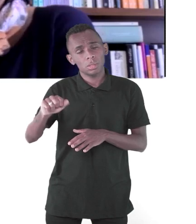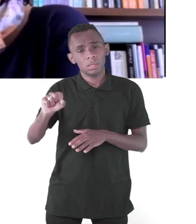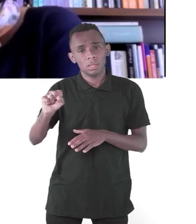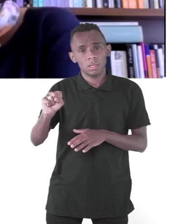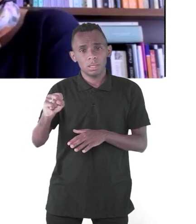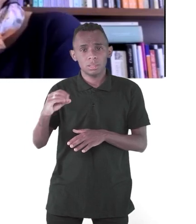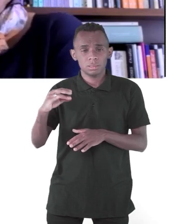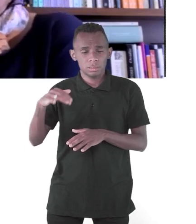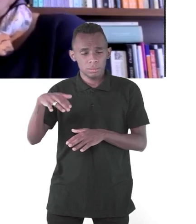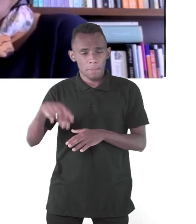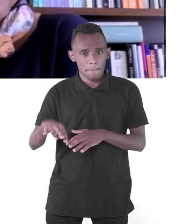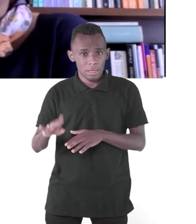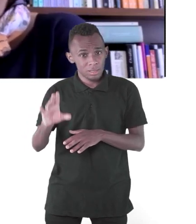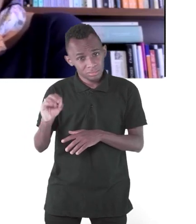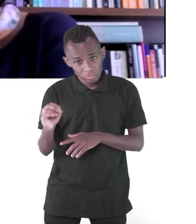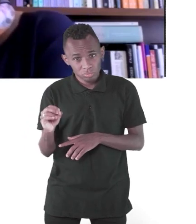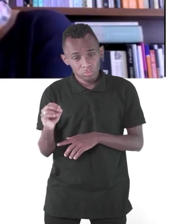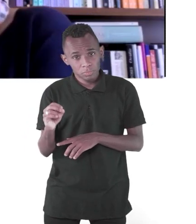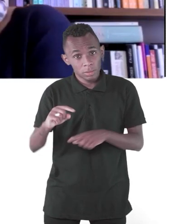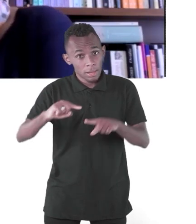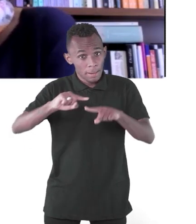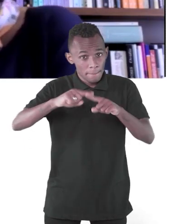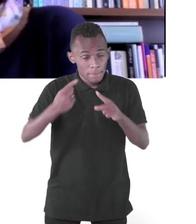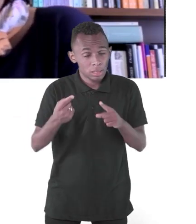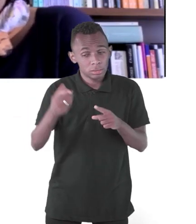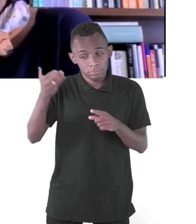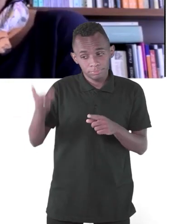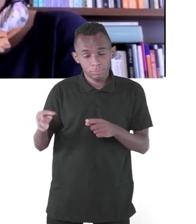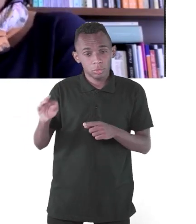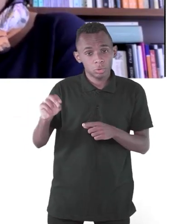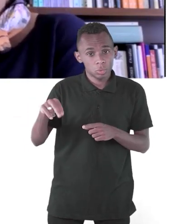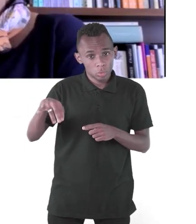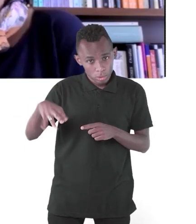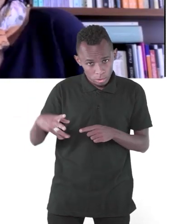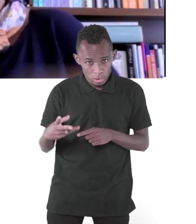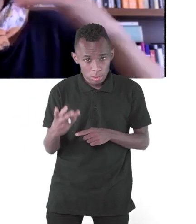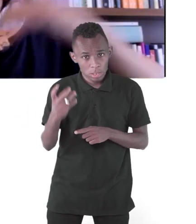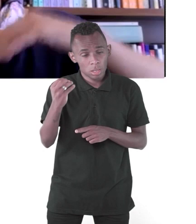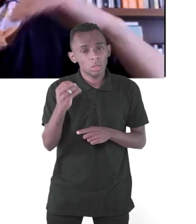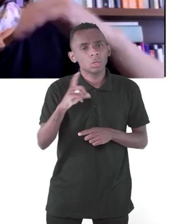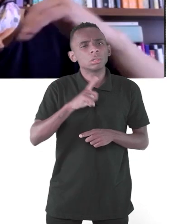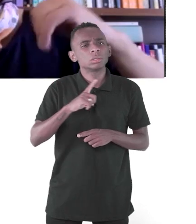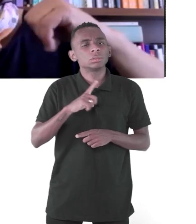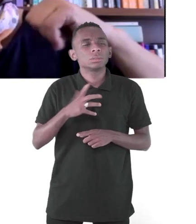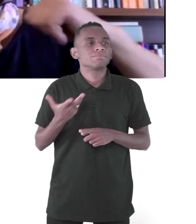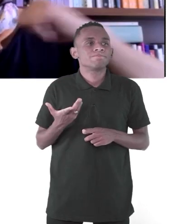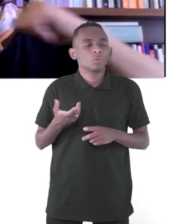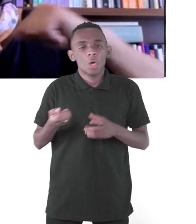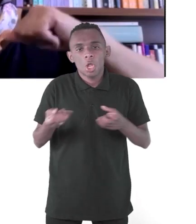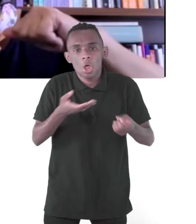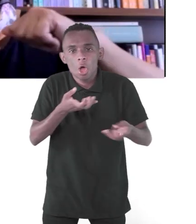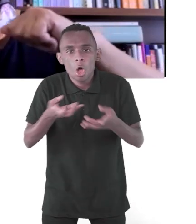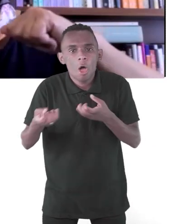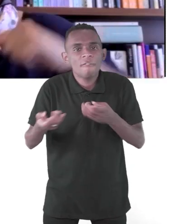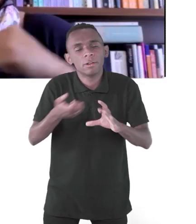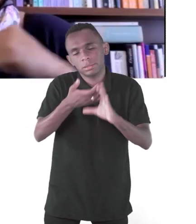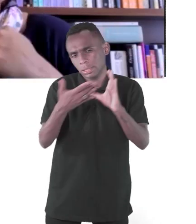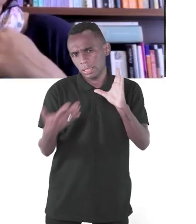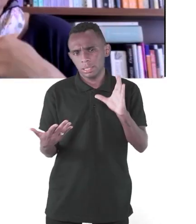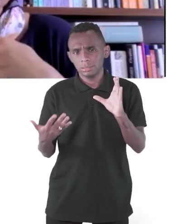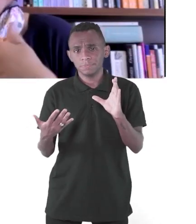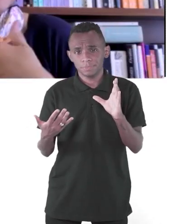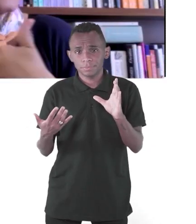Lô Borges, né? Uma coisa meio por aí. Mas o Toninho, ele tem essa coisa das harmonias muito sofisticadas e ele deu uma